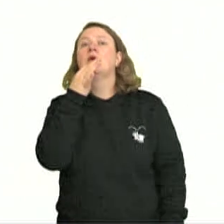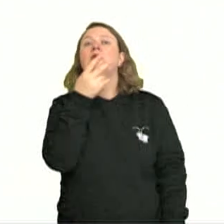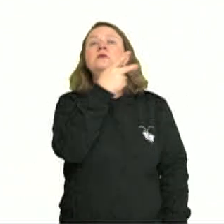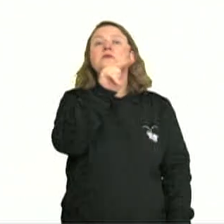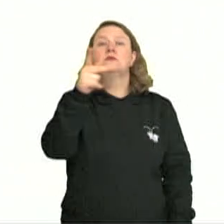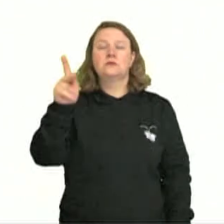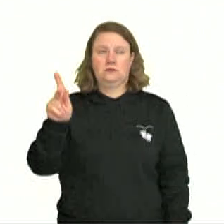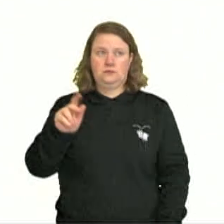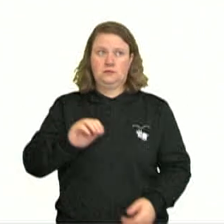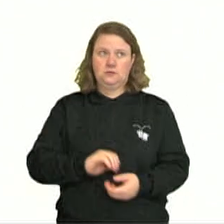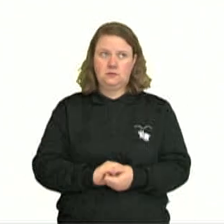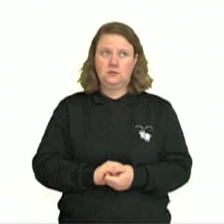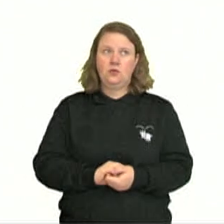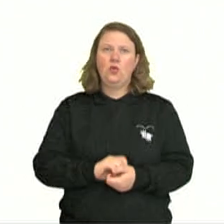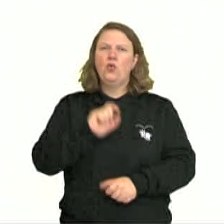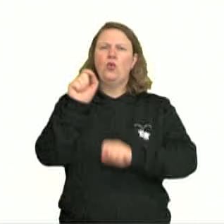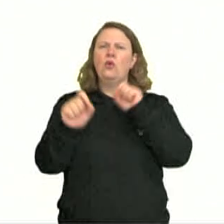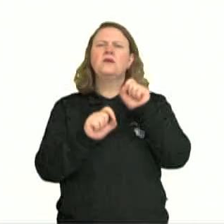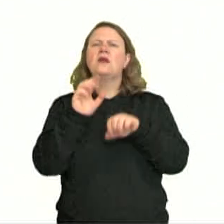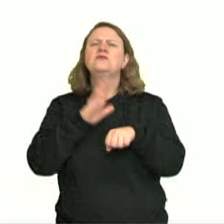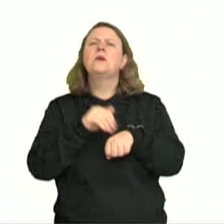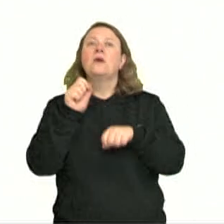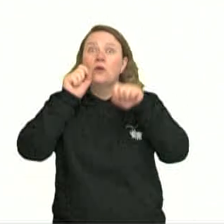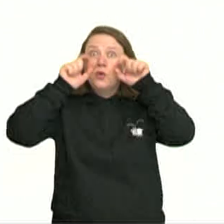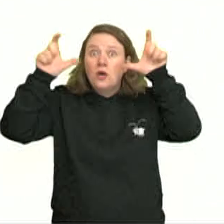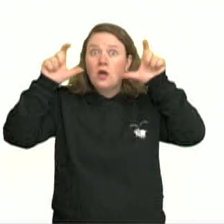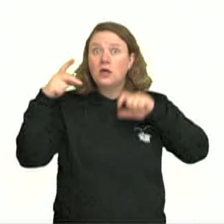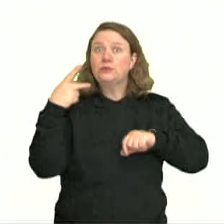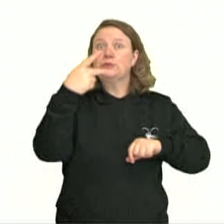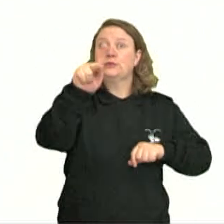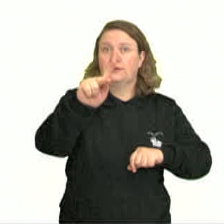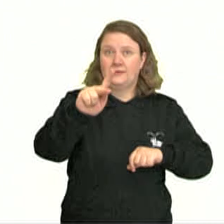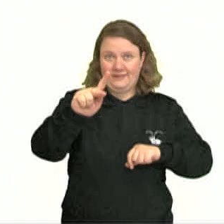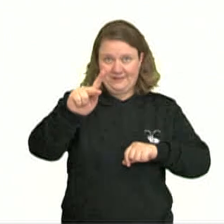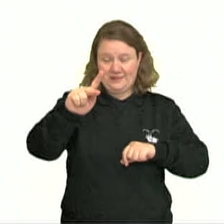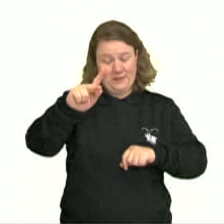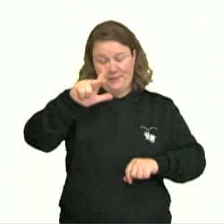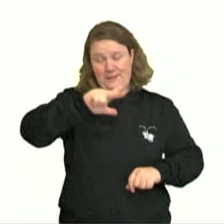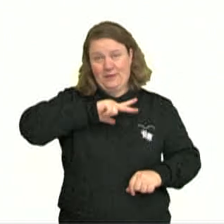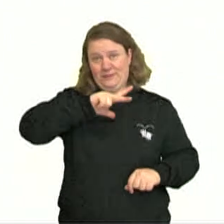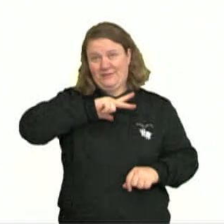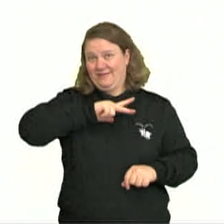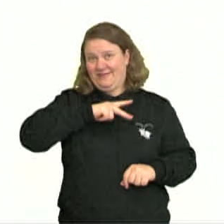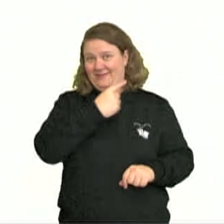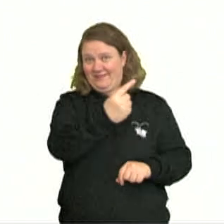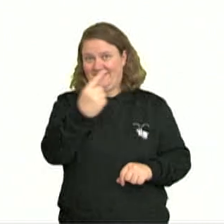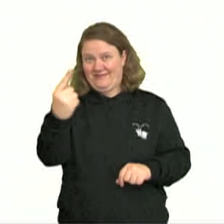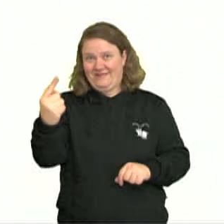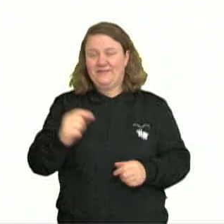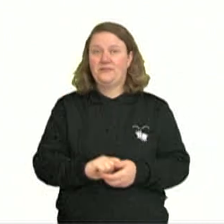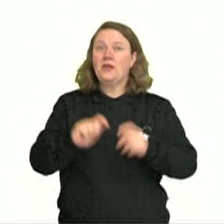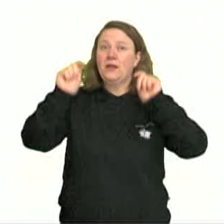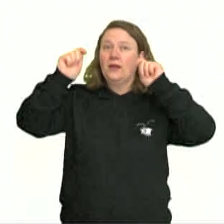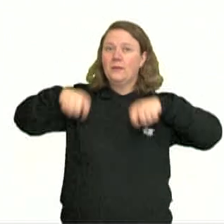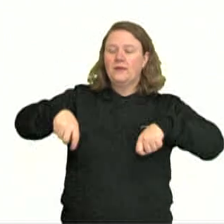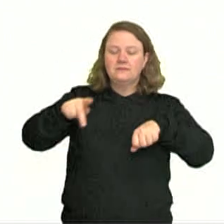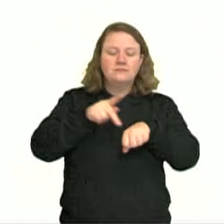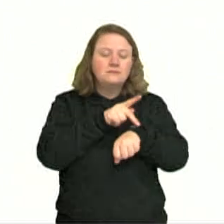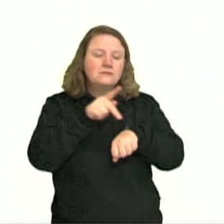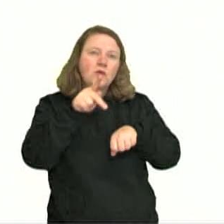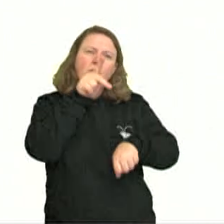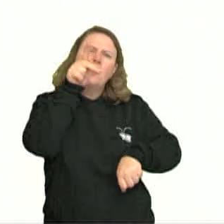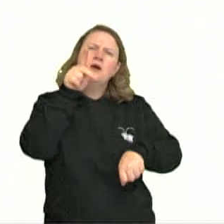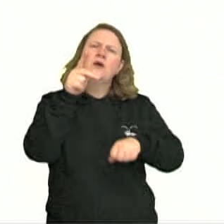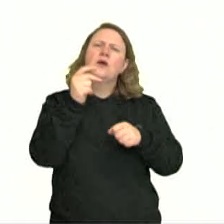vista, né, que chamou a sua atenção. Então ela é pessoal, né? O que é possível dizer sobre a sua poesia a partir